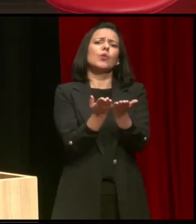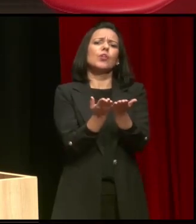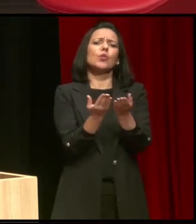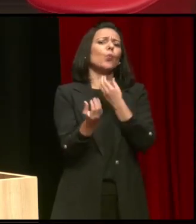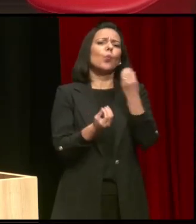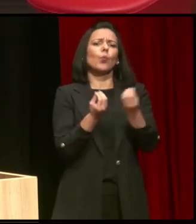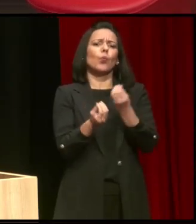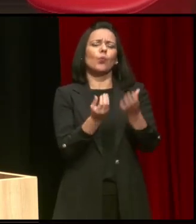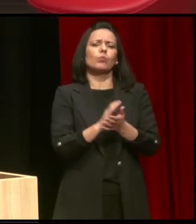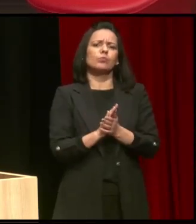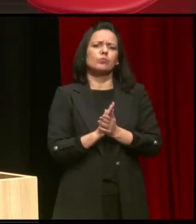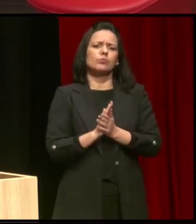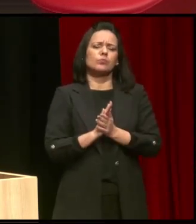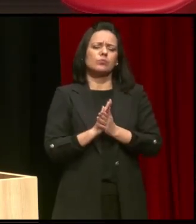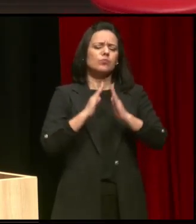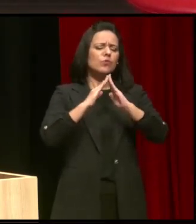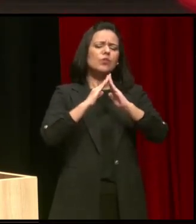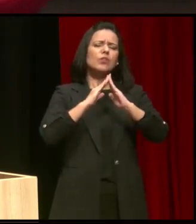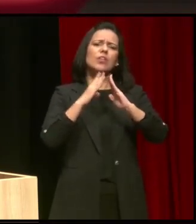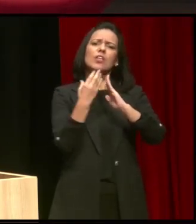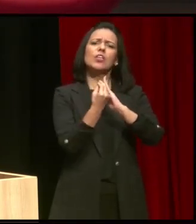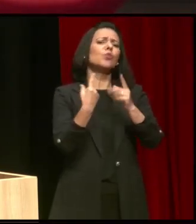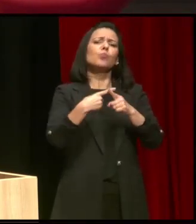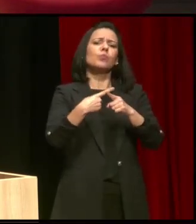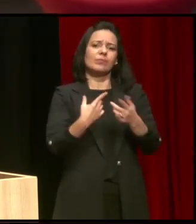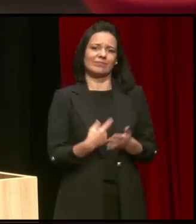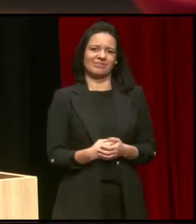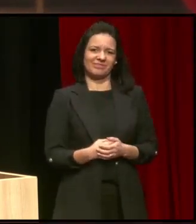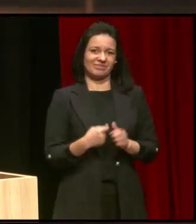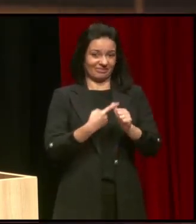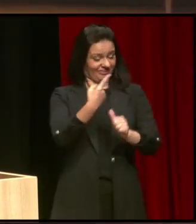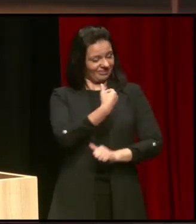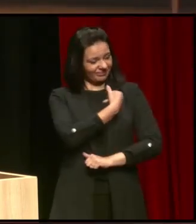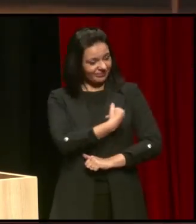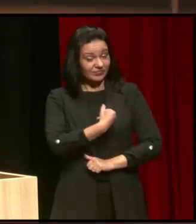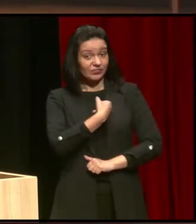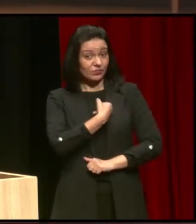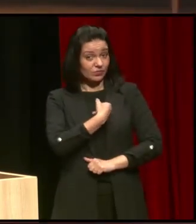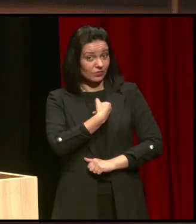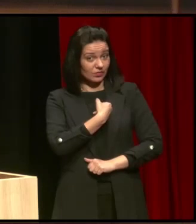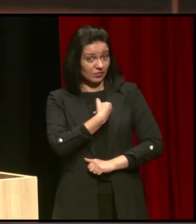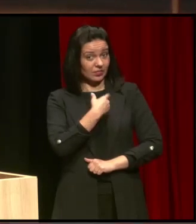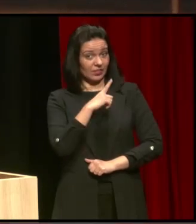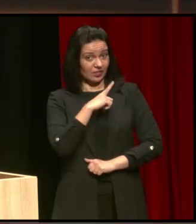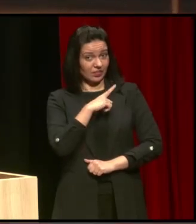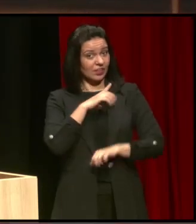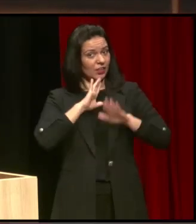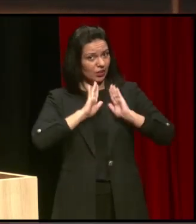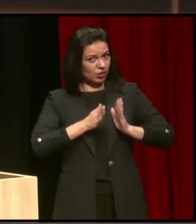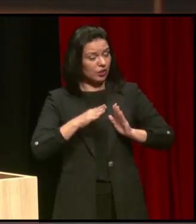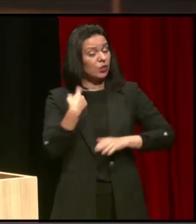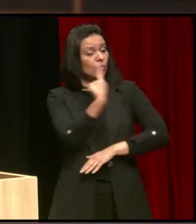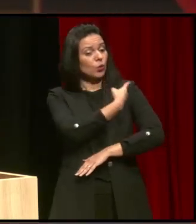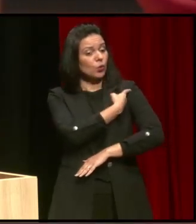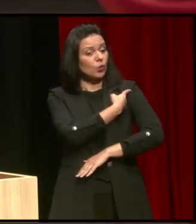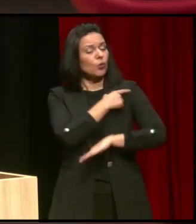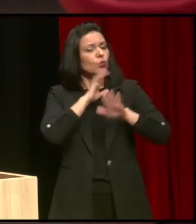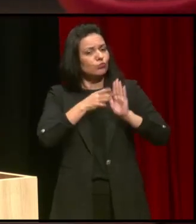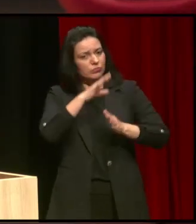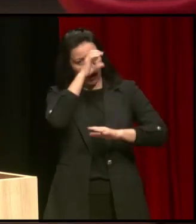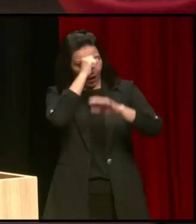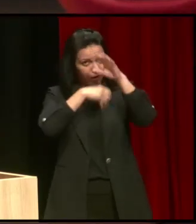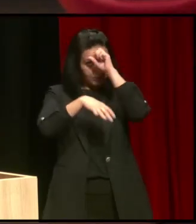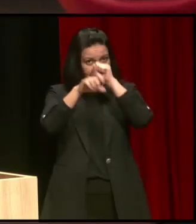Por que que a gente tem igreja? O que que a gente faz? Primeiro João, o que nós vimos, João está falando, e ouvimos, anunciamos também a